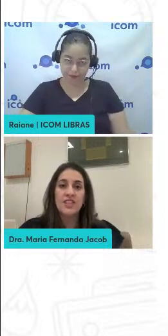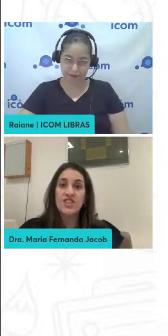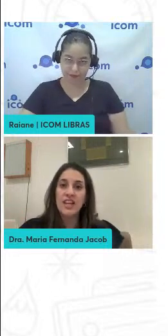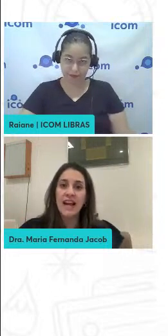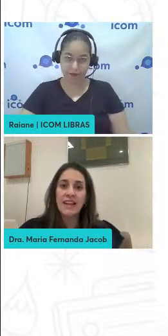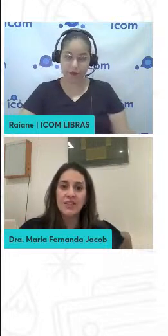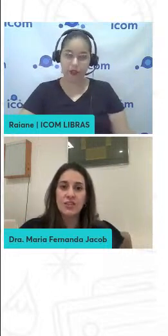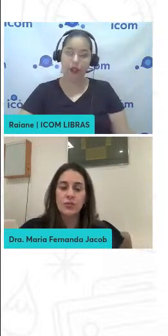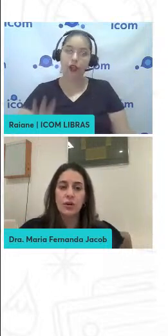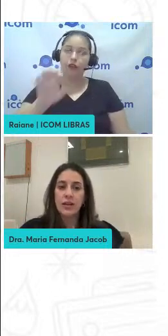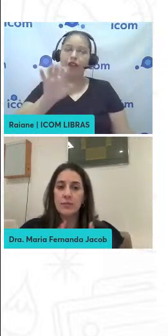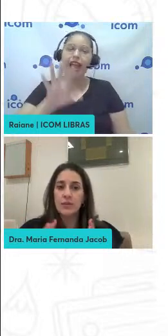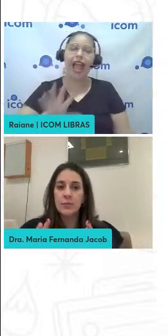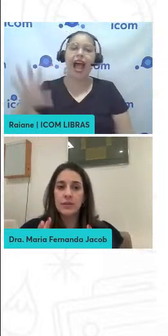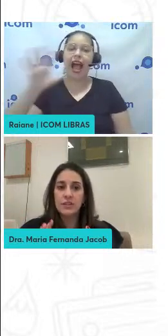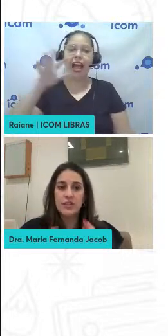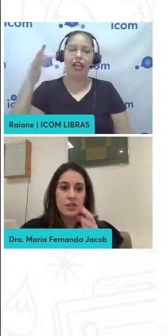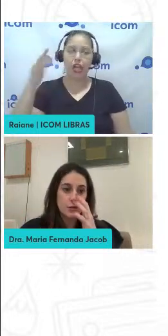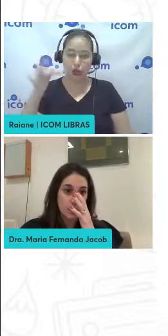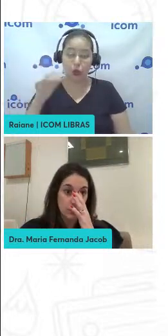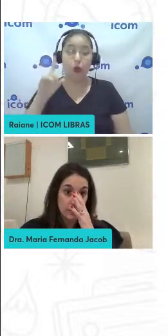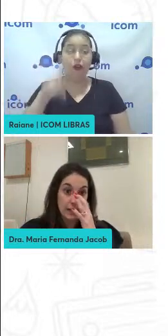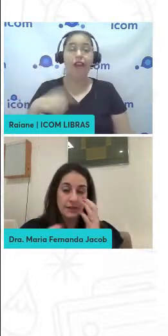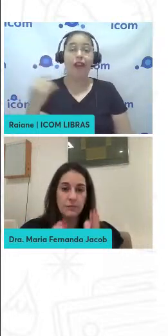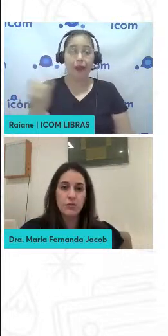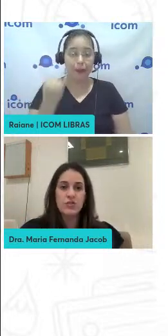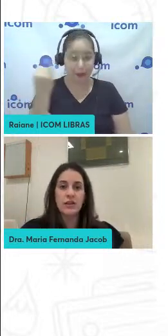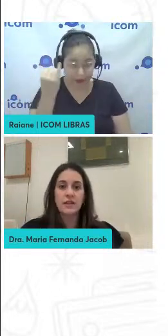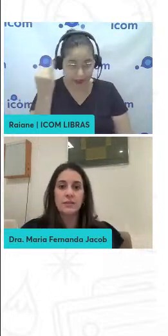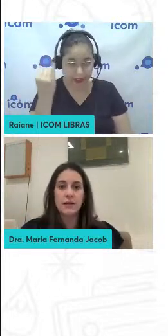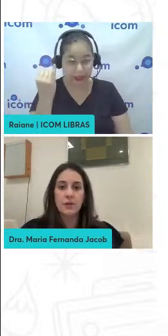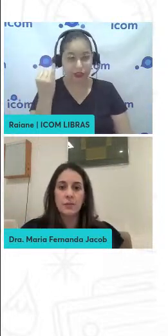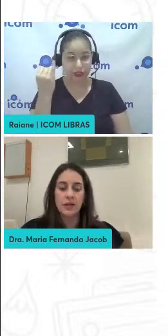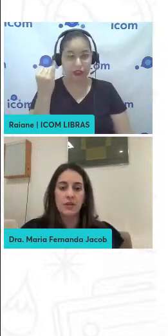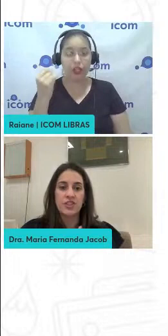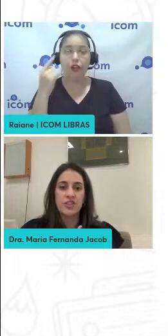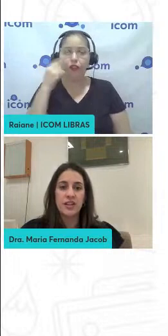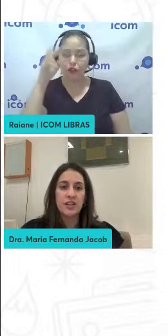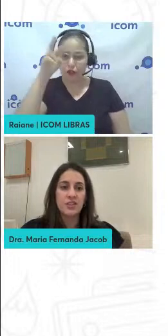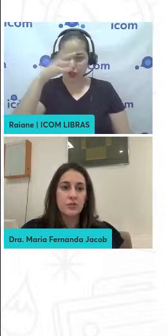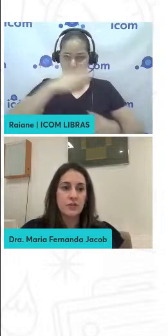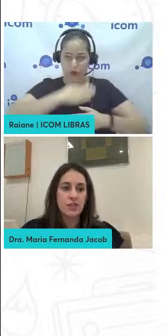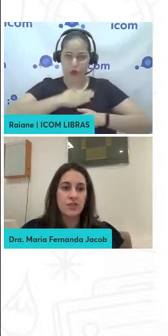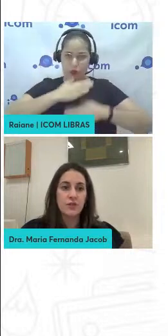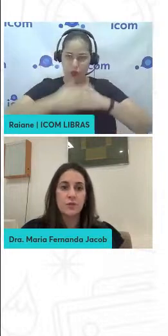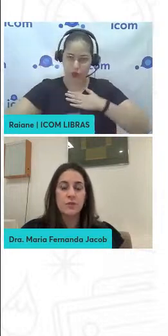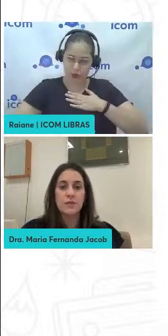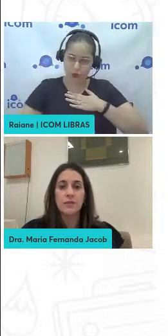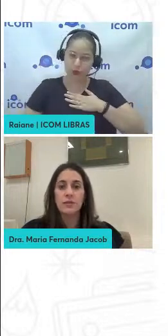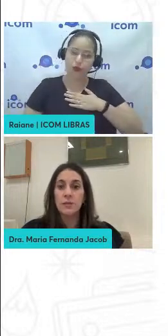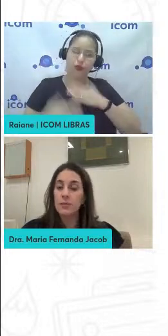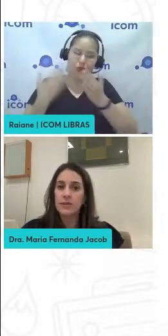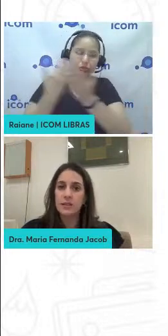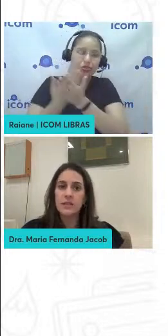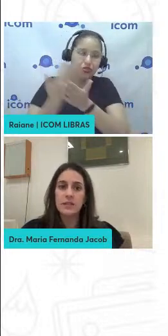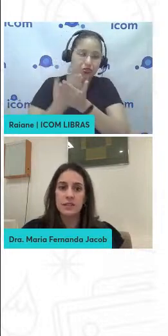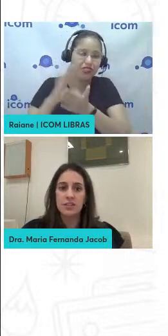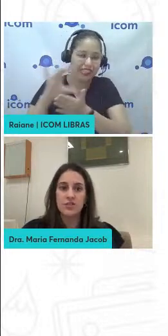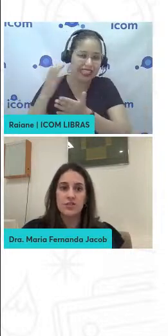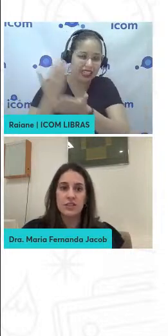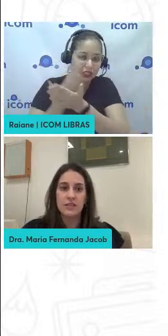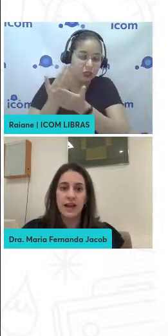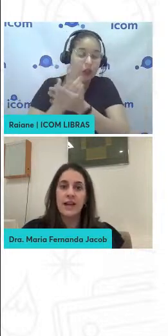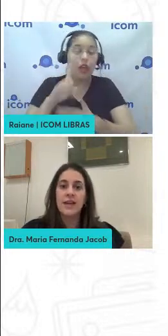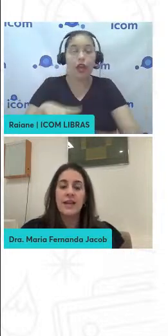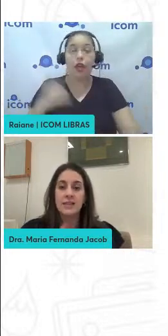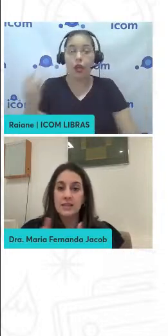Quando eu falei de área de dor, é muito importante isso, eu usar também o diagrama corporal. A gente tem artigos científicos mostrando da importância da